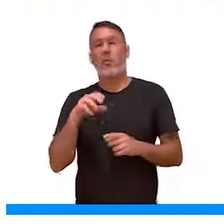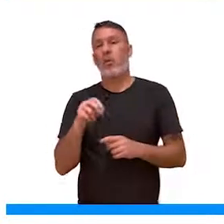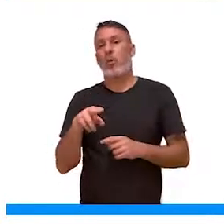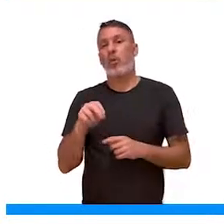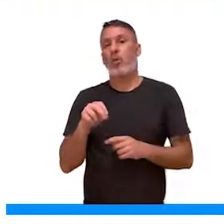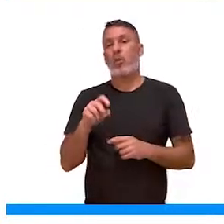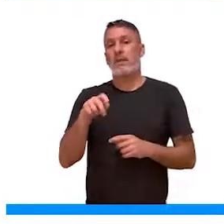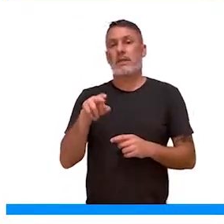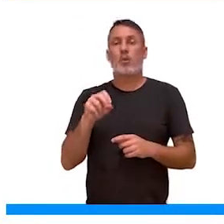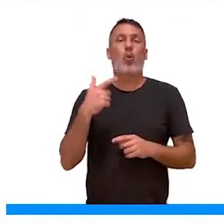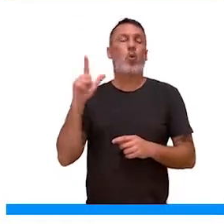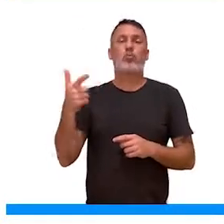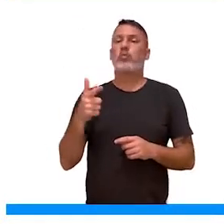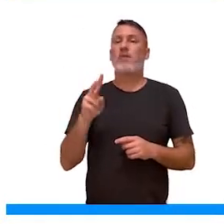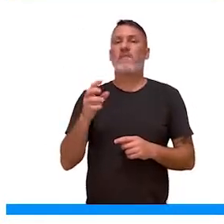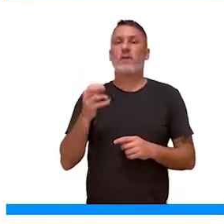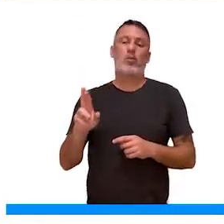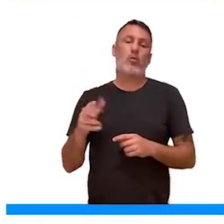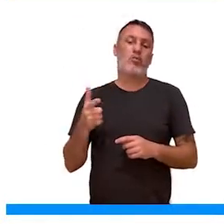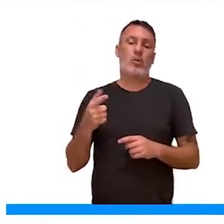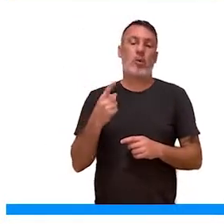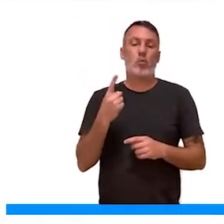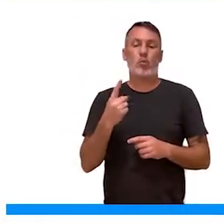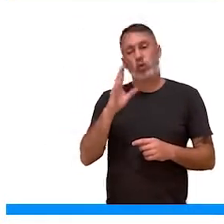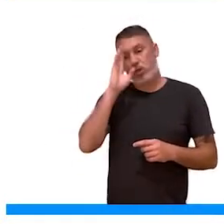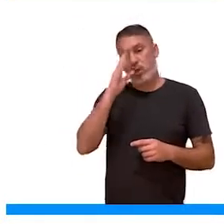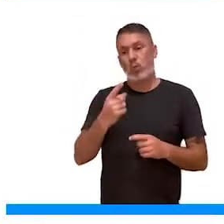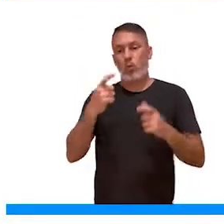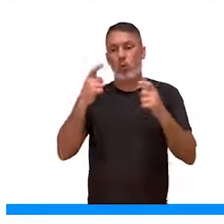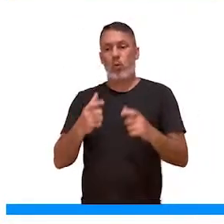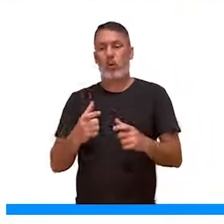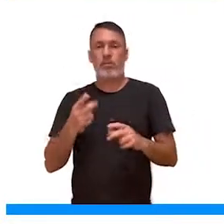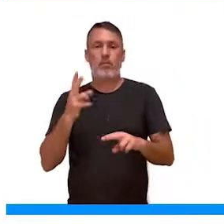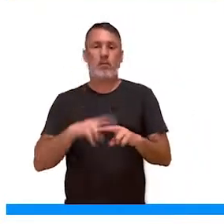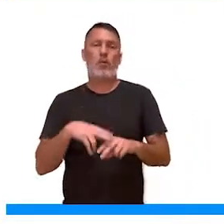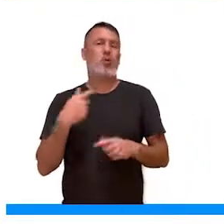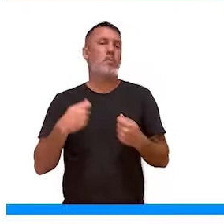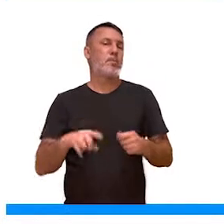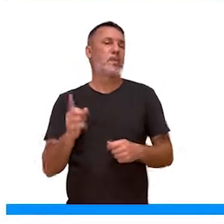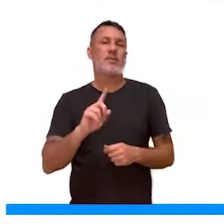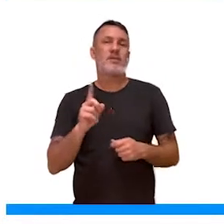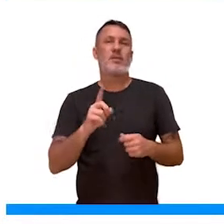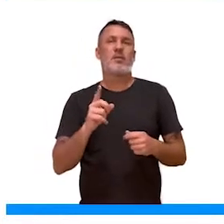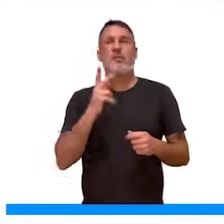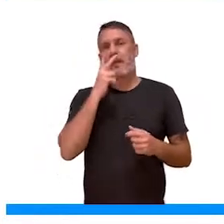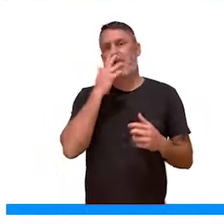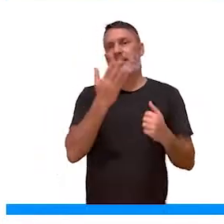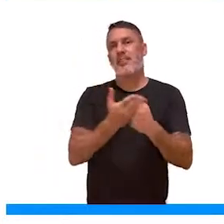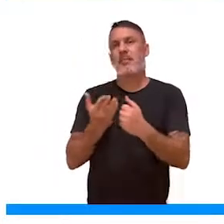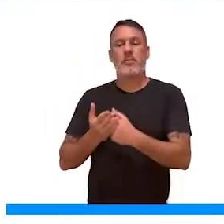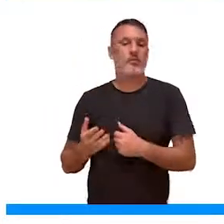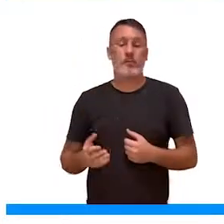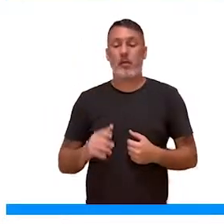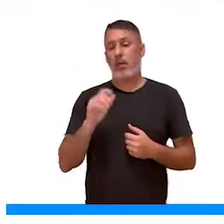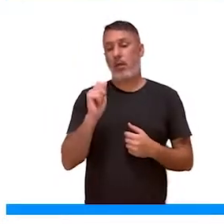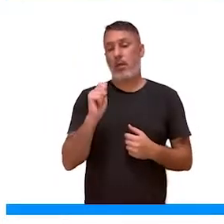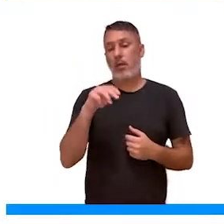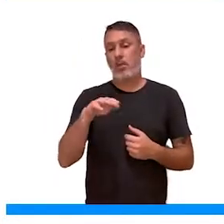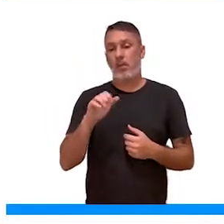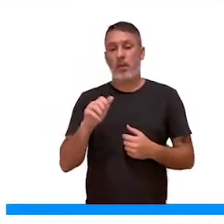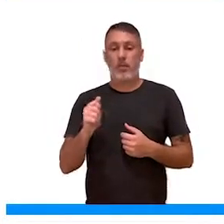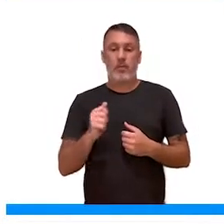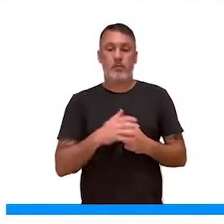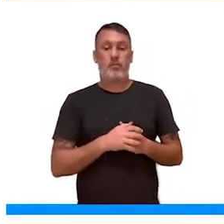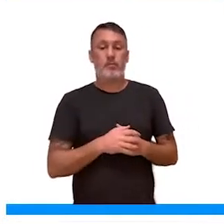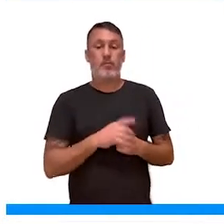que não tem outro vetor, né? Ele tem somente um hospedeiro, não precisa de um hospedeiro intermediário. A